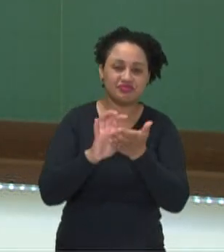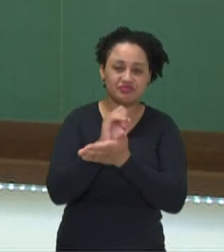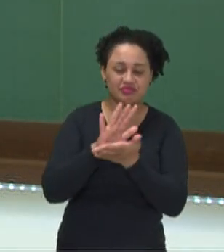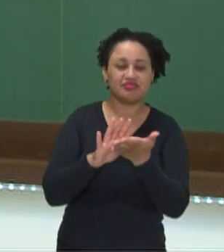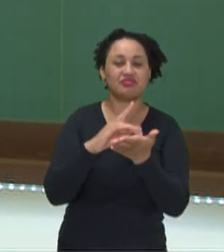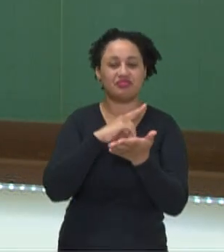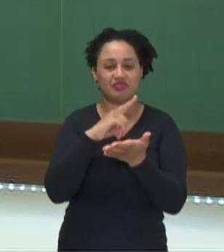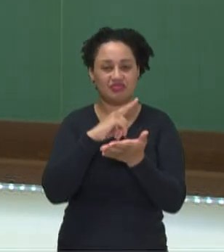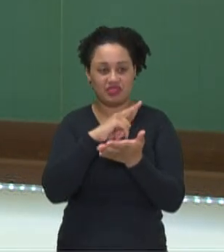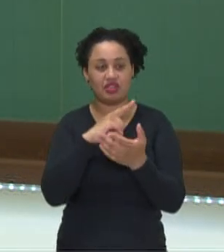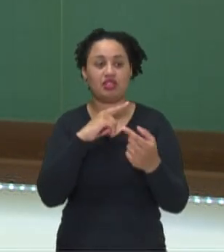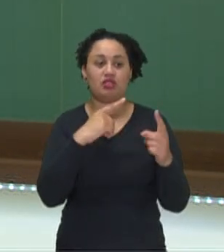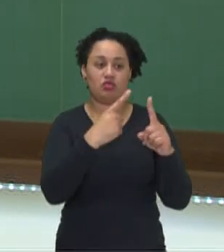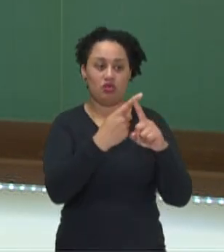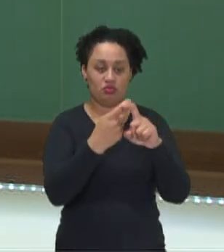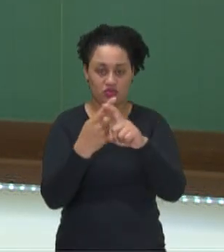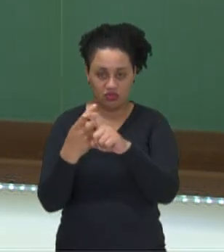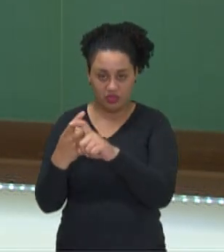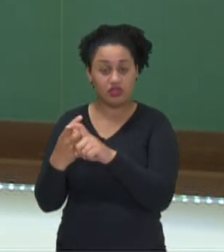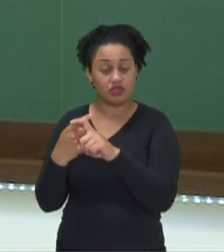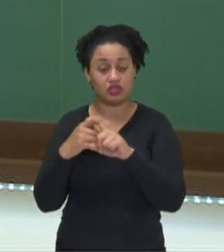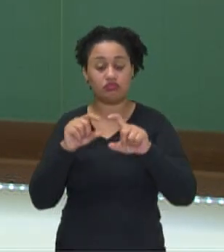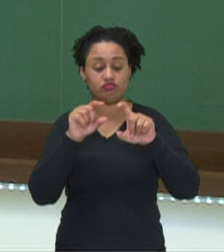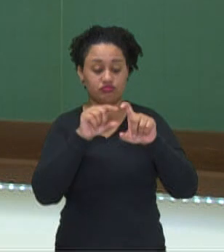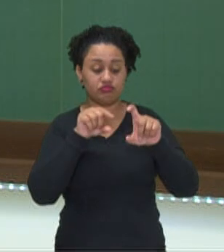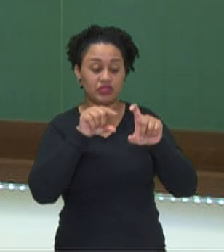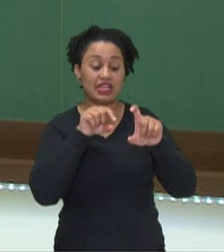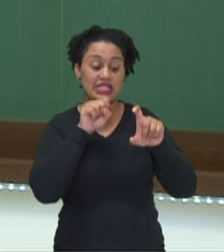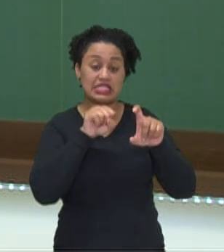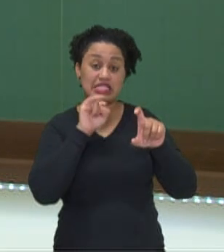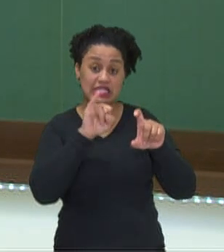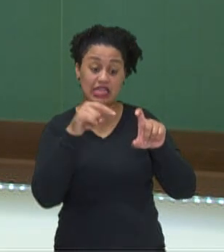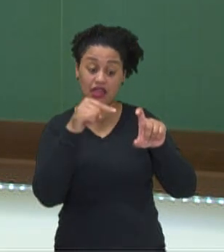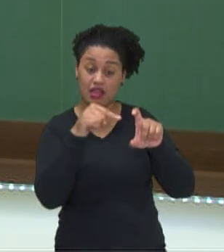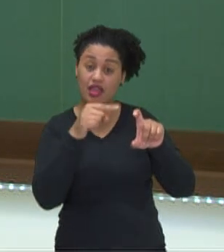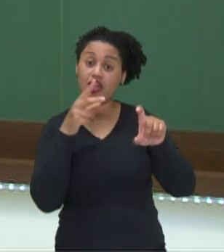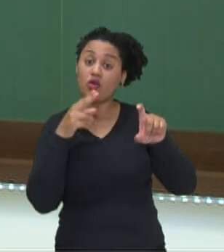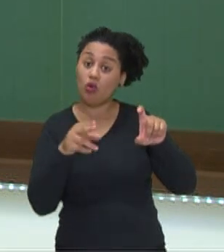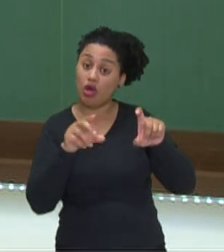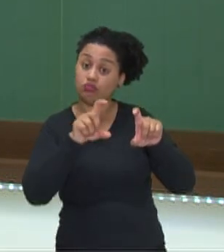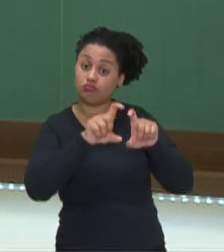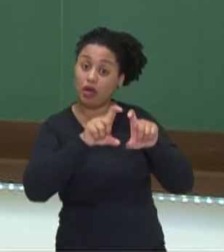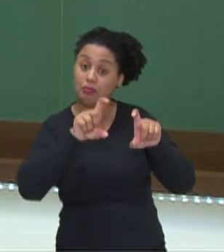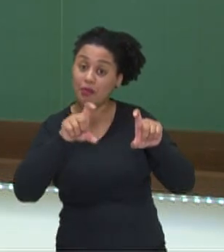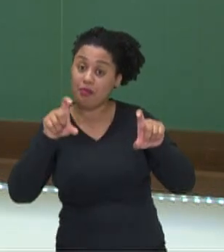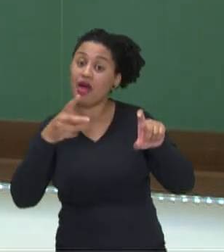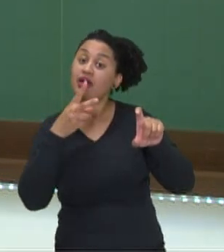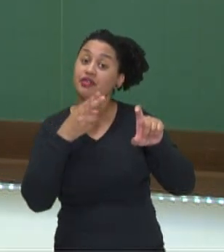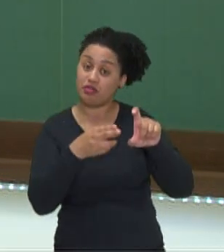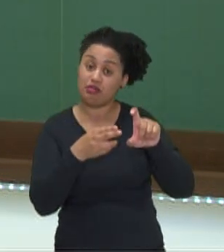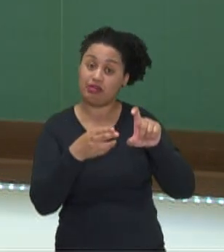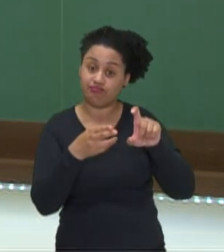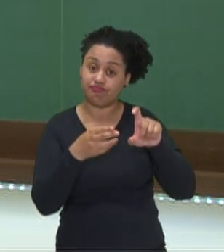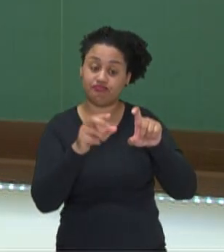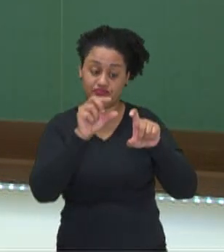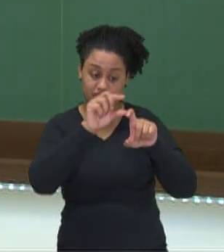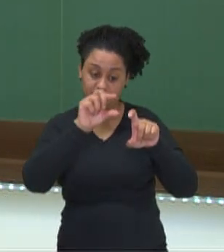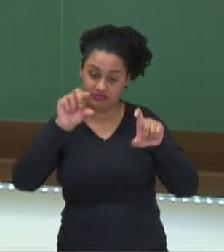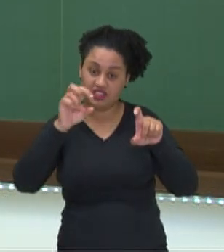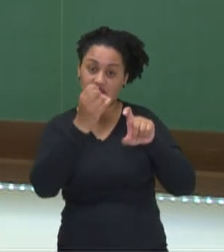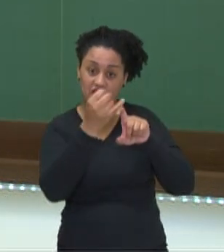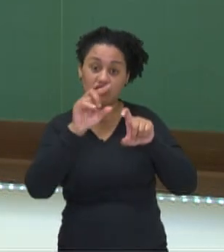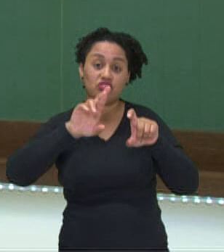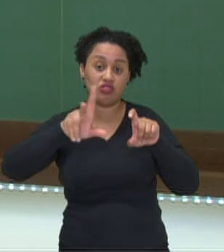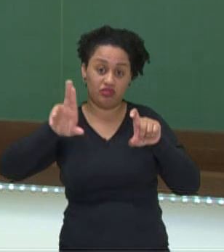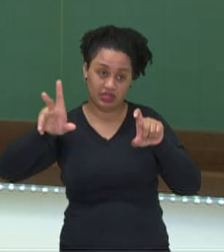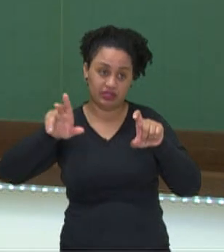envolvendo multiplicação de potências de mesma base. Veja, quando eu tenho multiplicação de